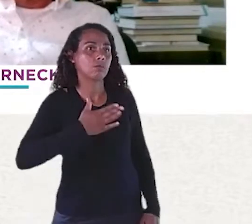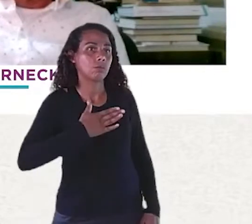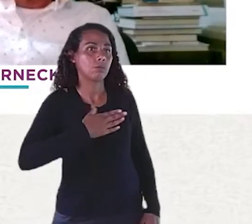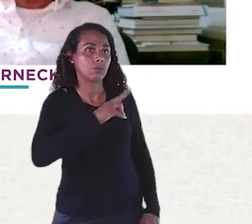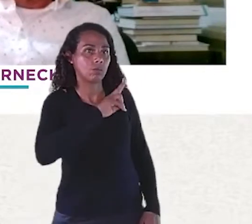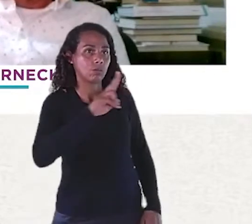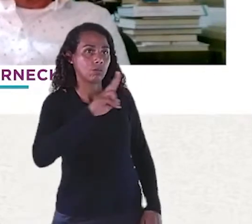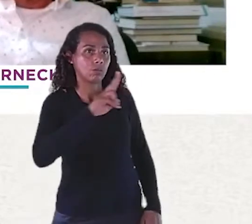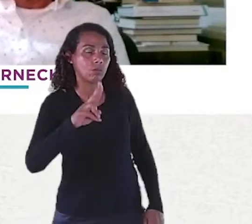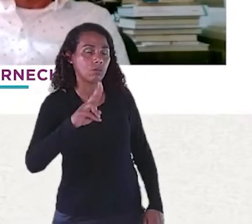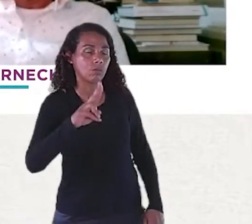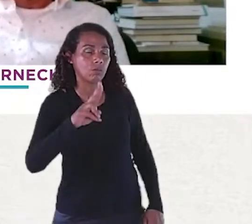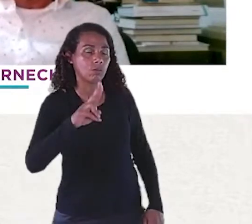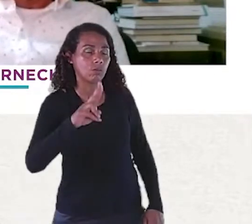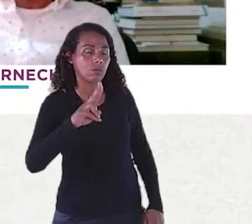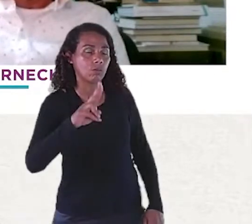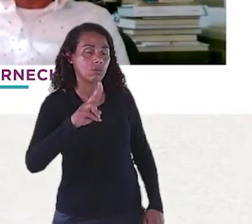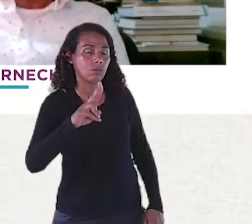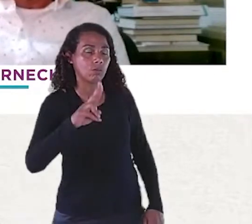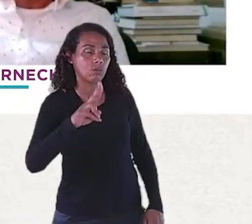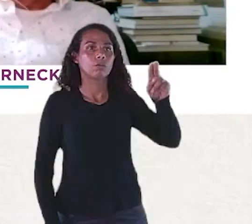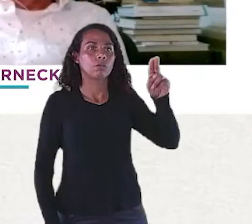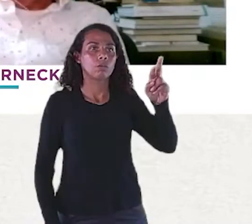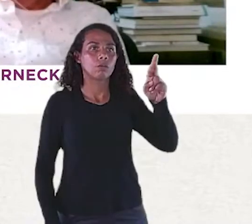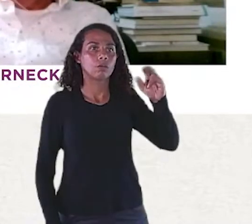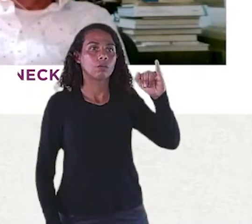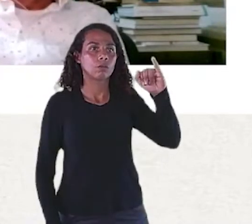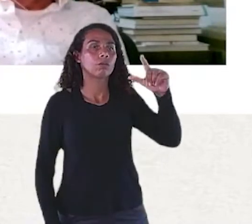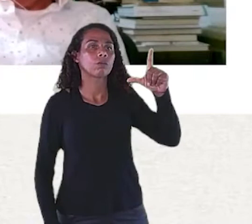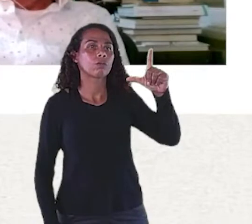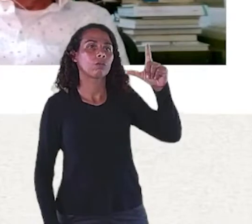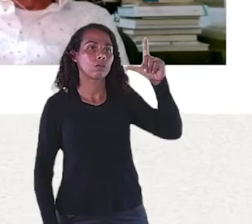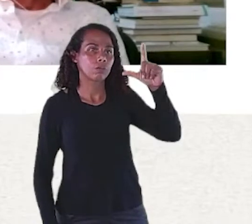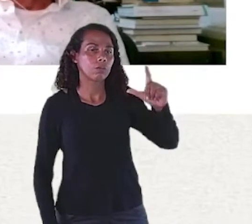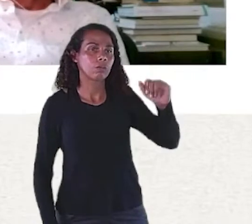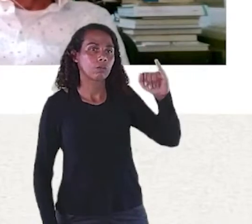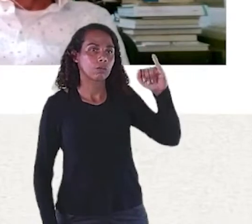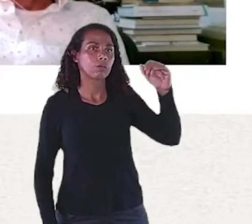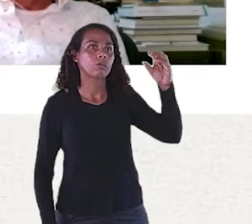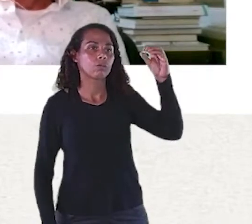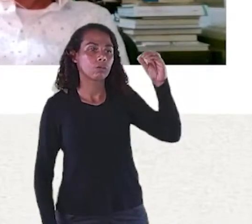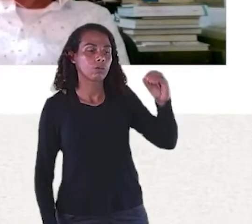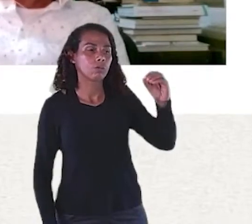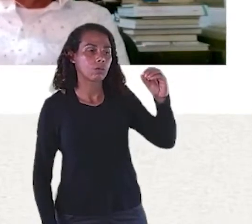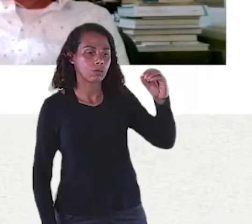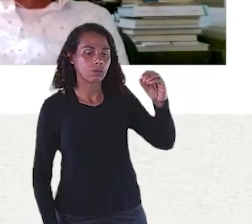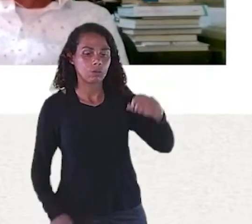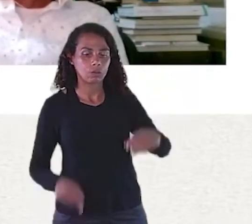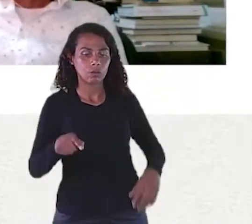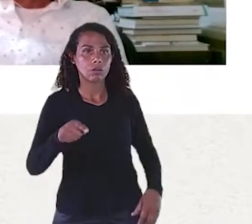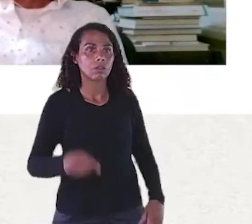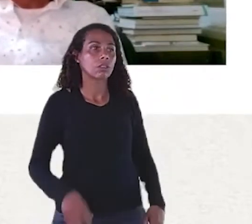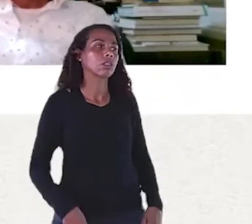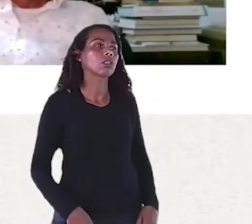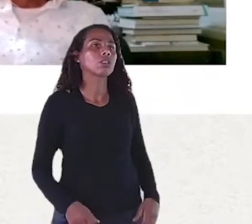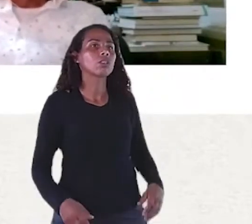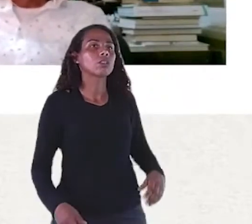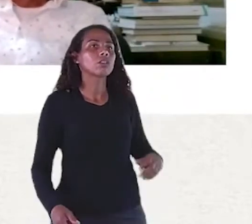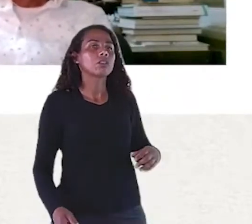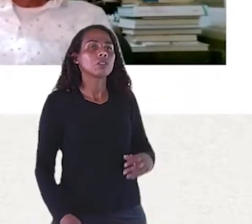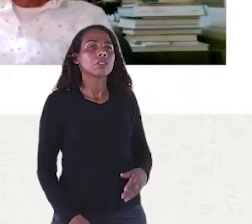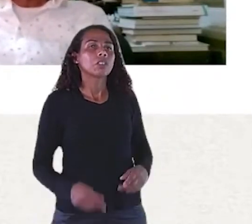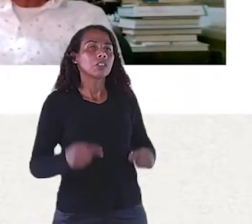um pouco, fazíamos o que queríamos. Na verdade, ele era um comandante